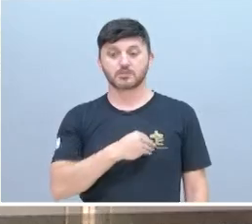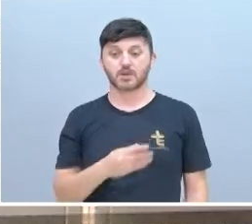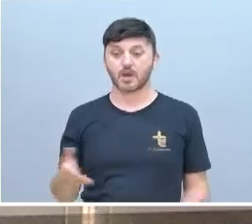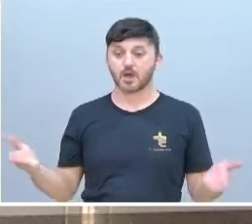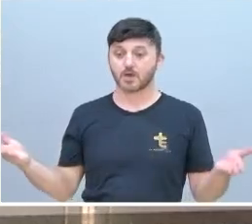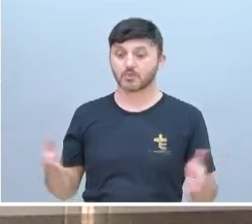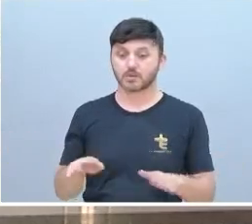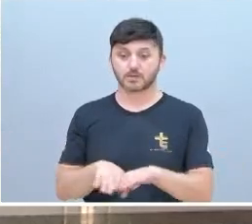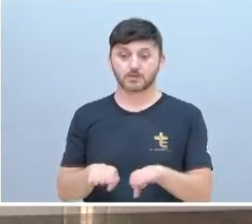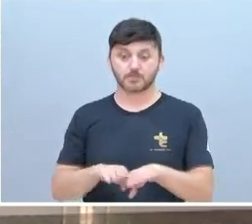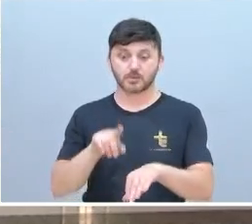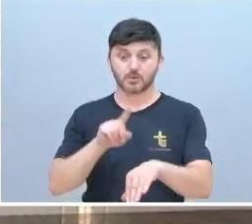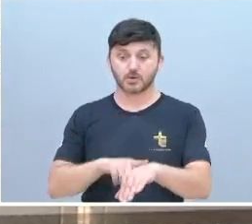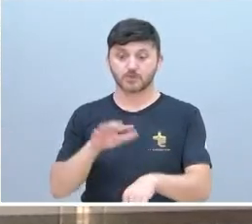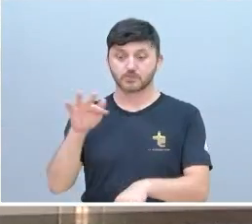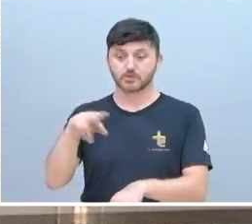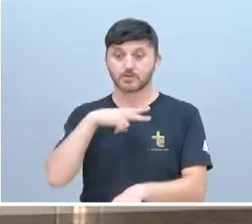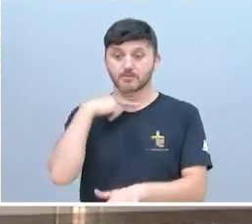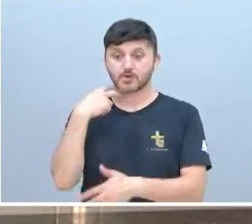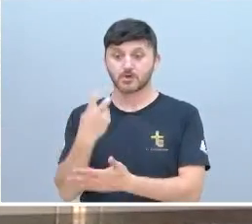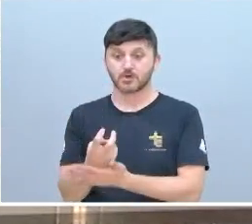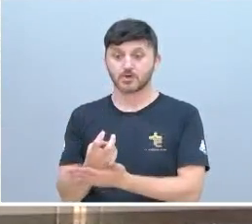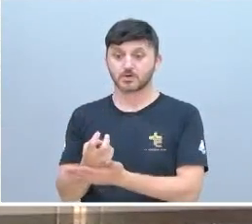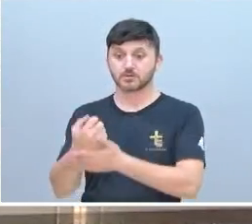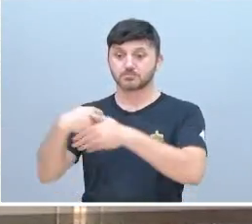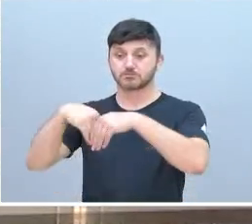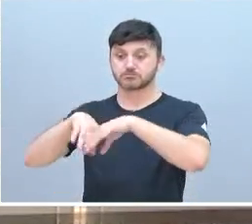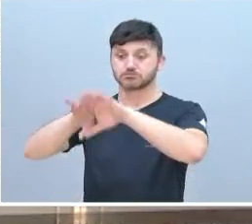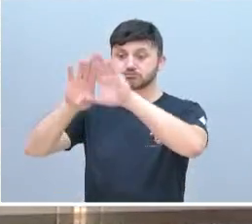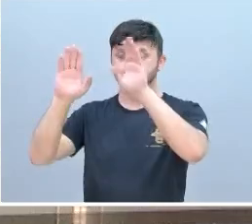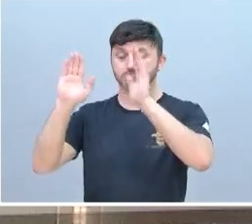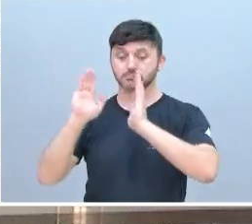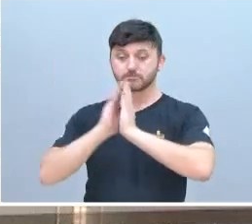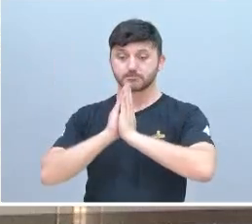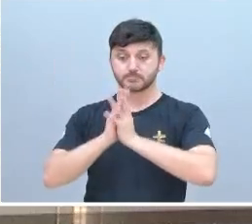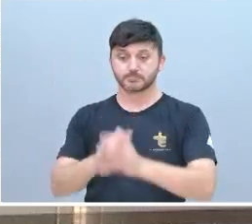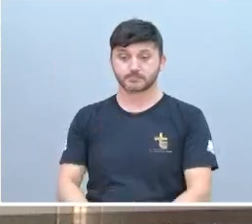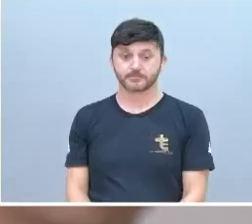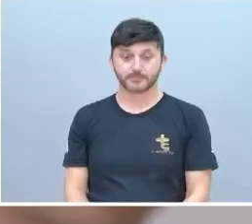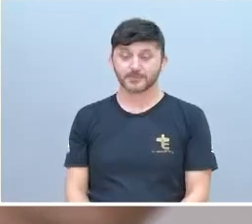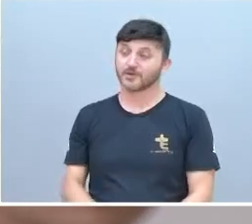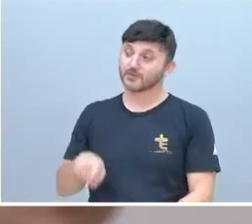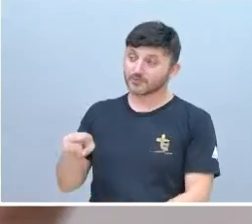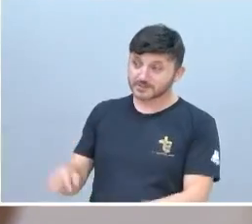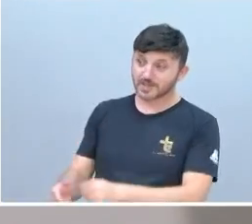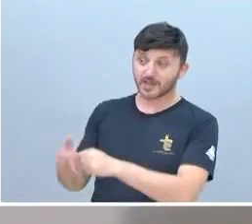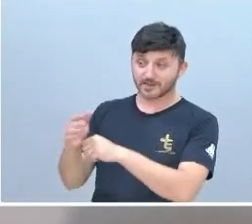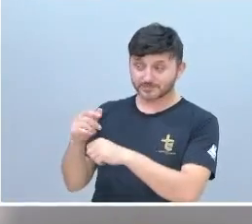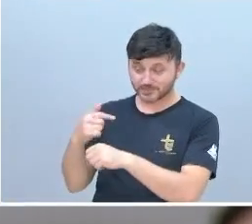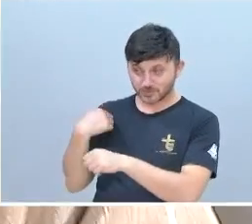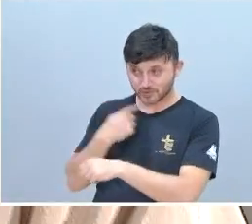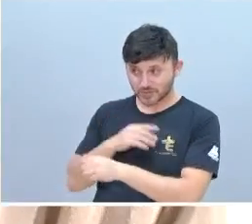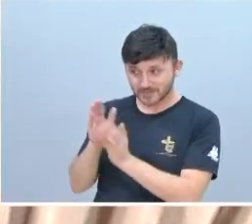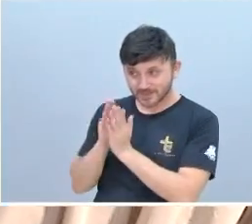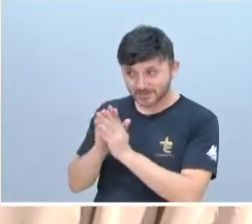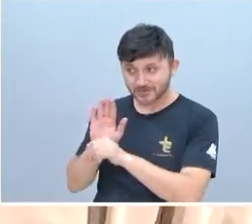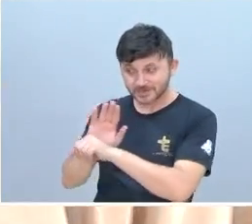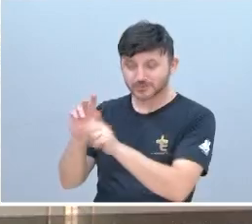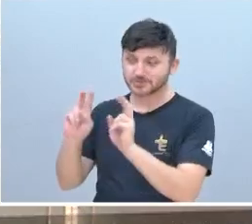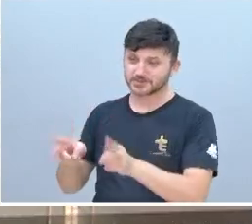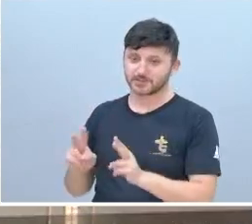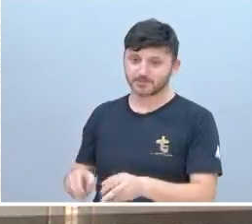pecadores, agora e na hora de nossa morte. Amém. Conte sempre com nossas orações. Muito